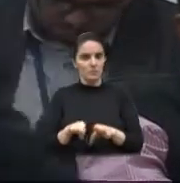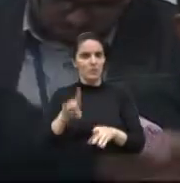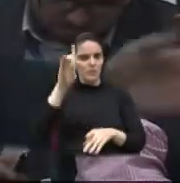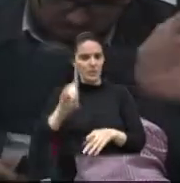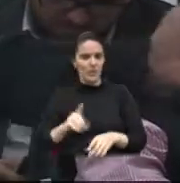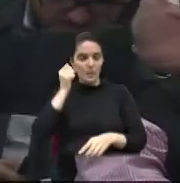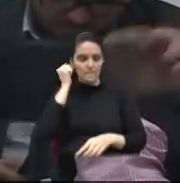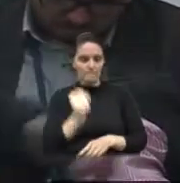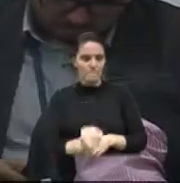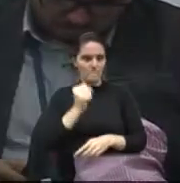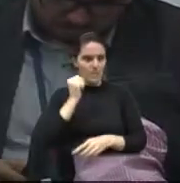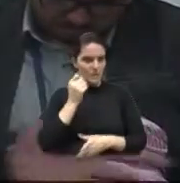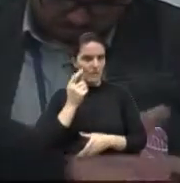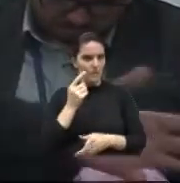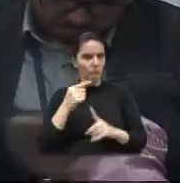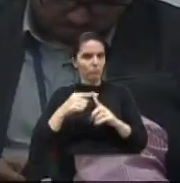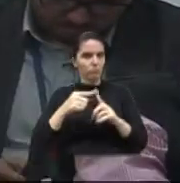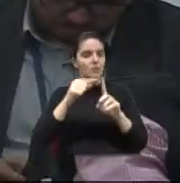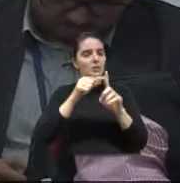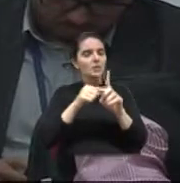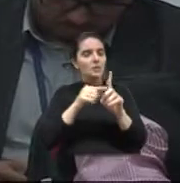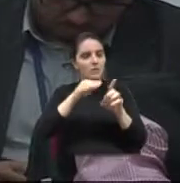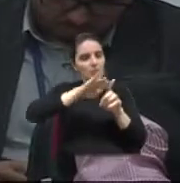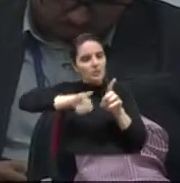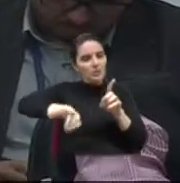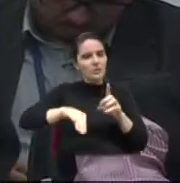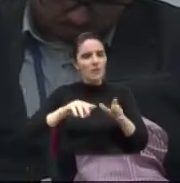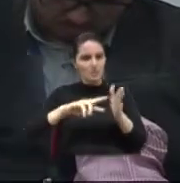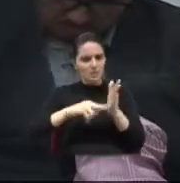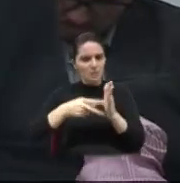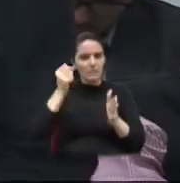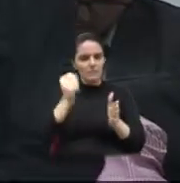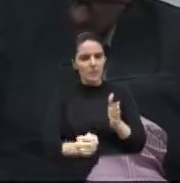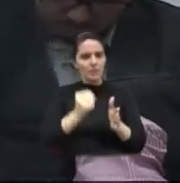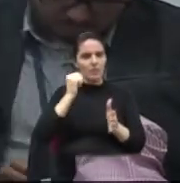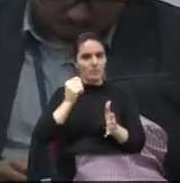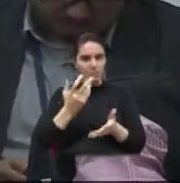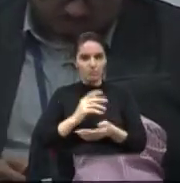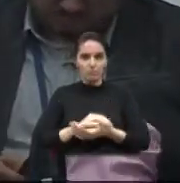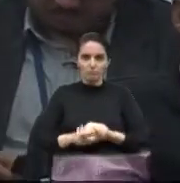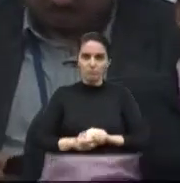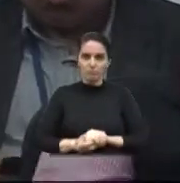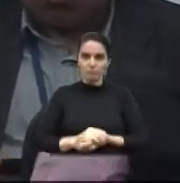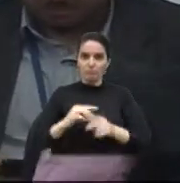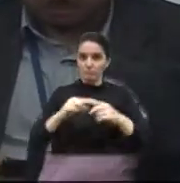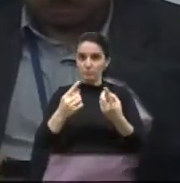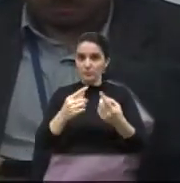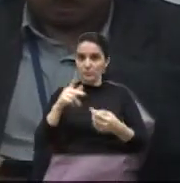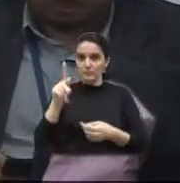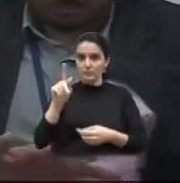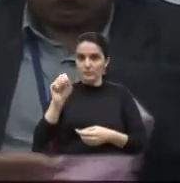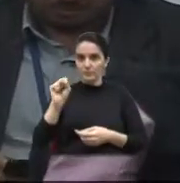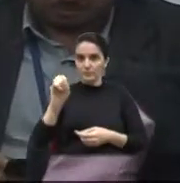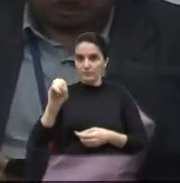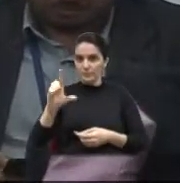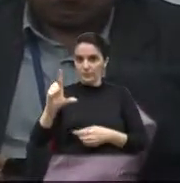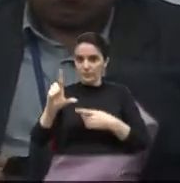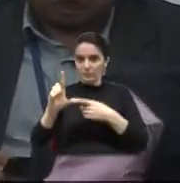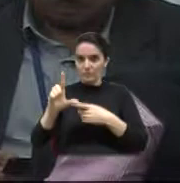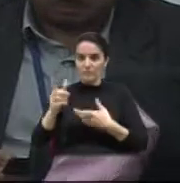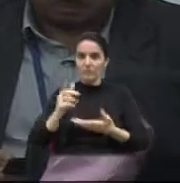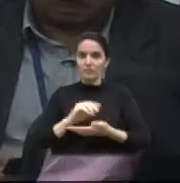E engraçado, vereador, vamos de novo falar a palavra-chave, né? Esse pessoal aí é a favor, mas já nasceu,